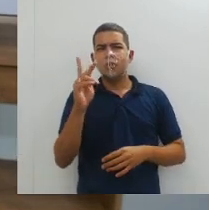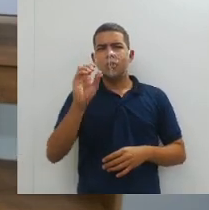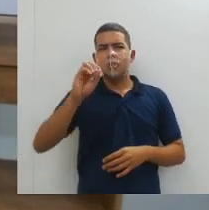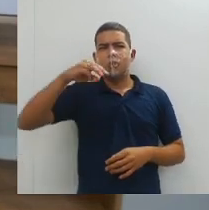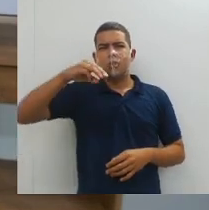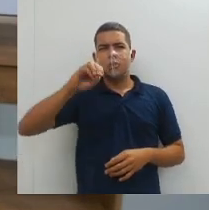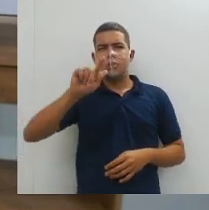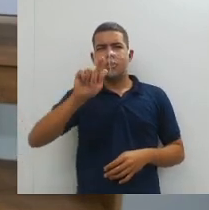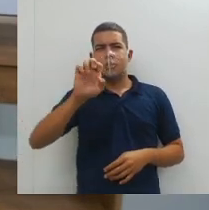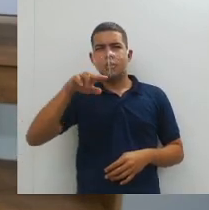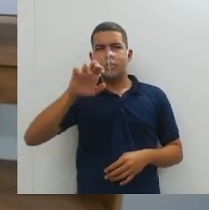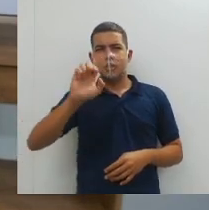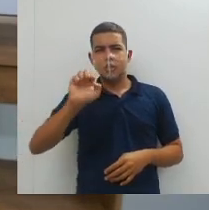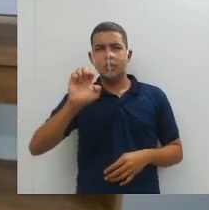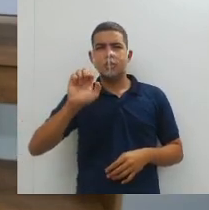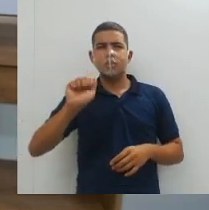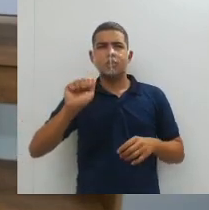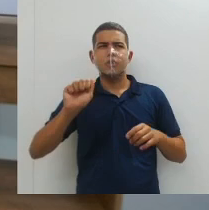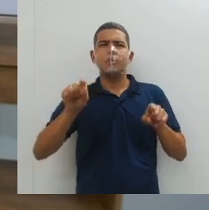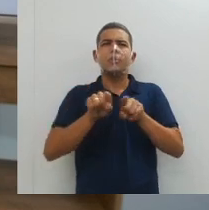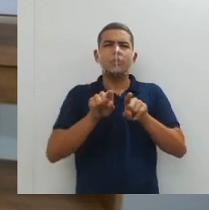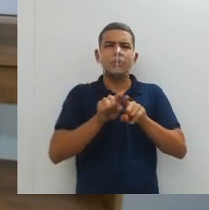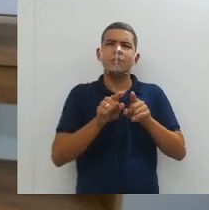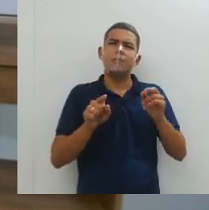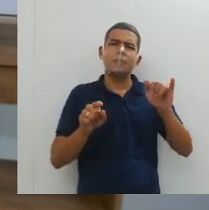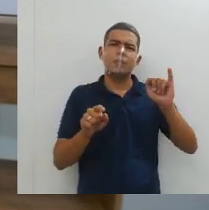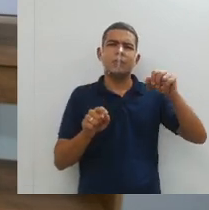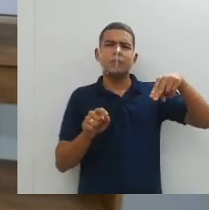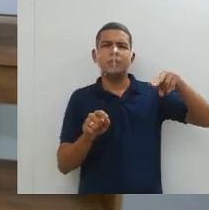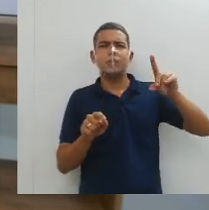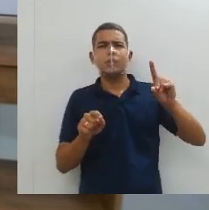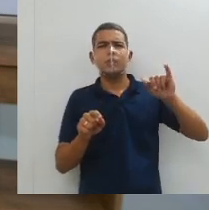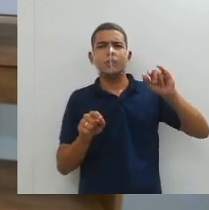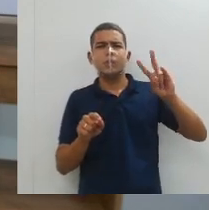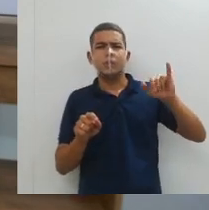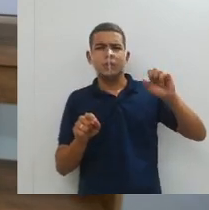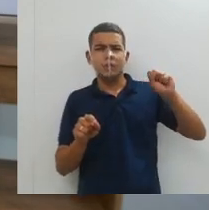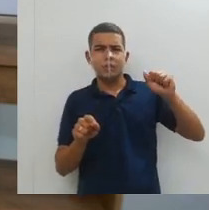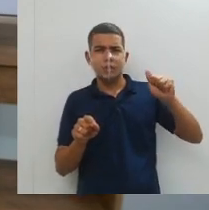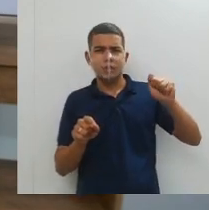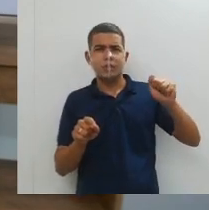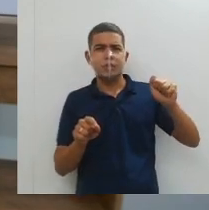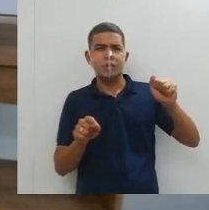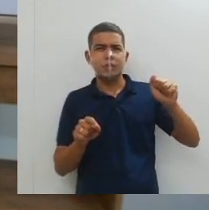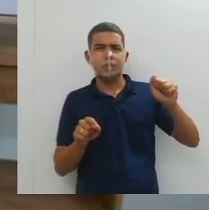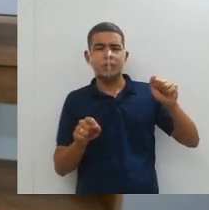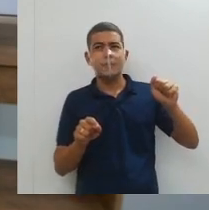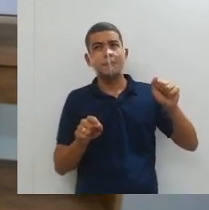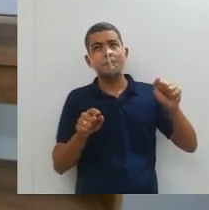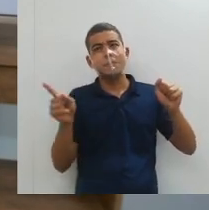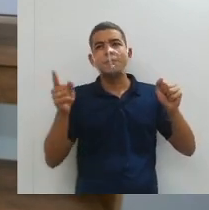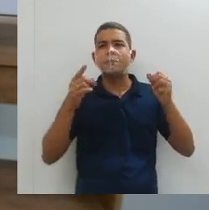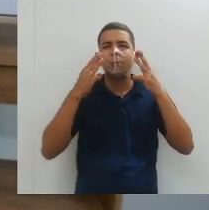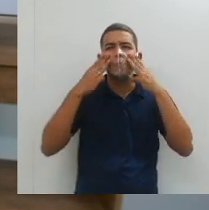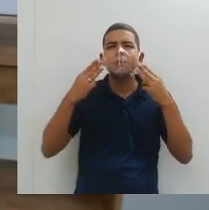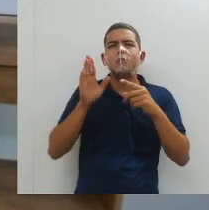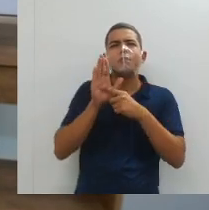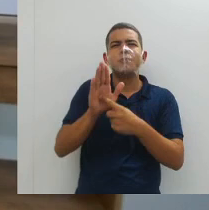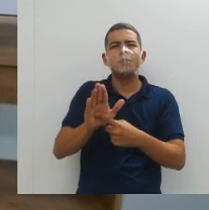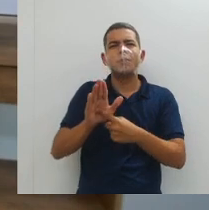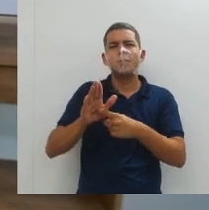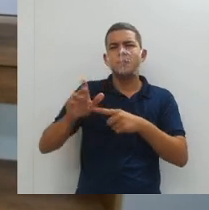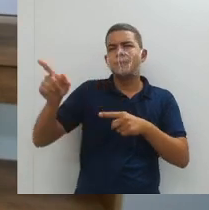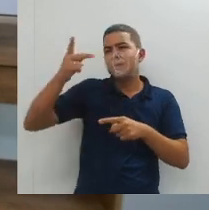Para Maquiavel não existe isso, gente. Já que ele mostrou lá que os traços humanos nos tornam